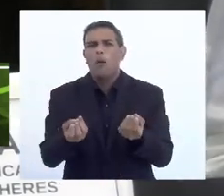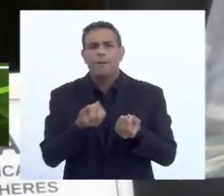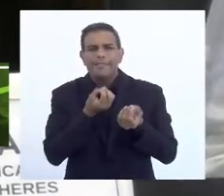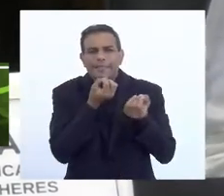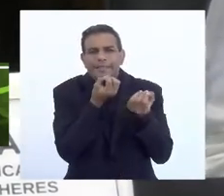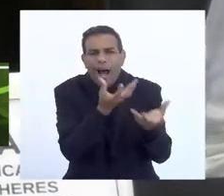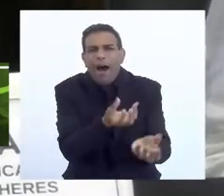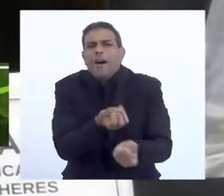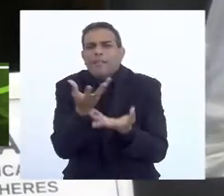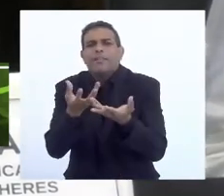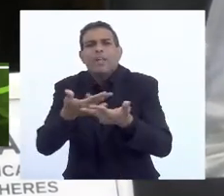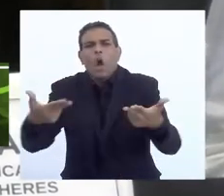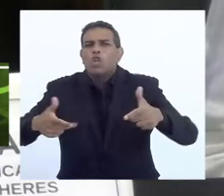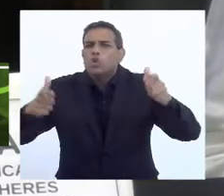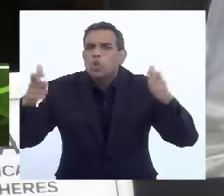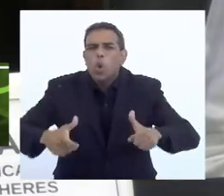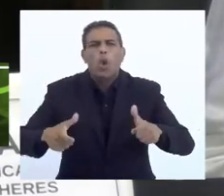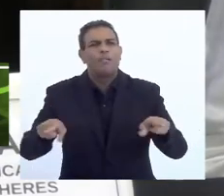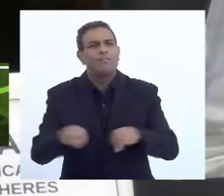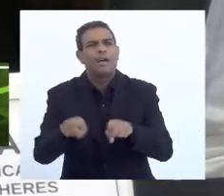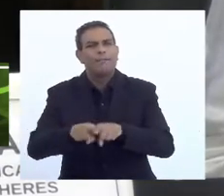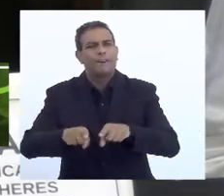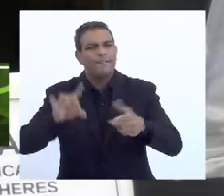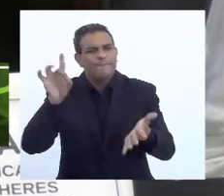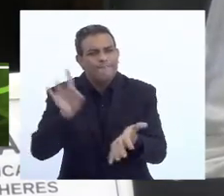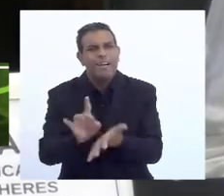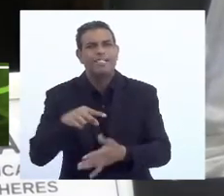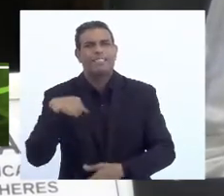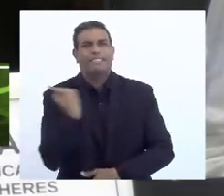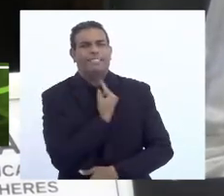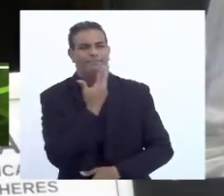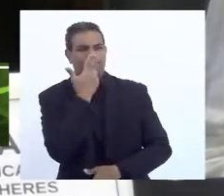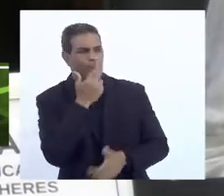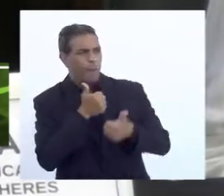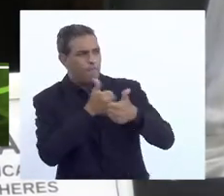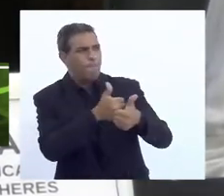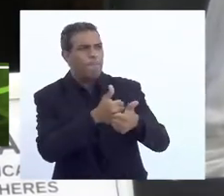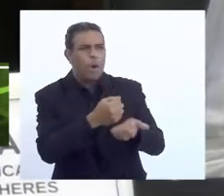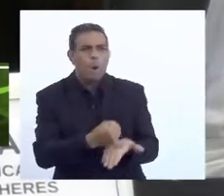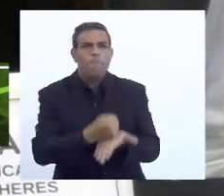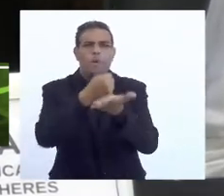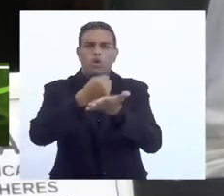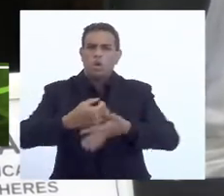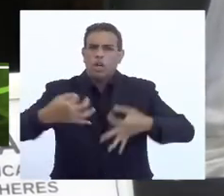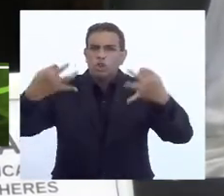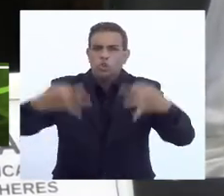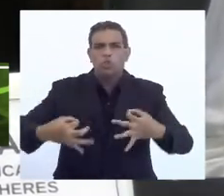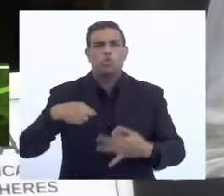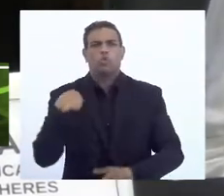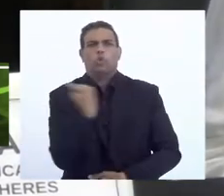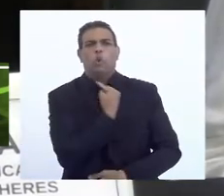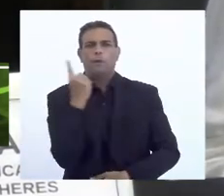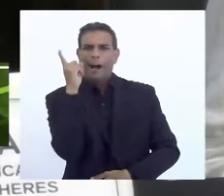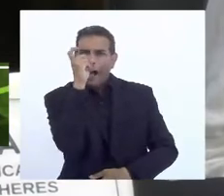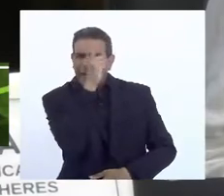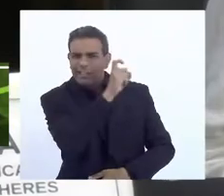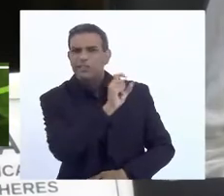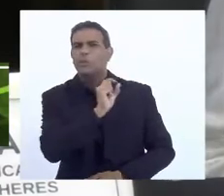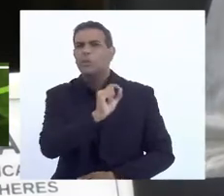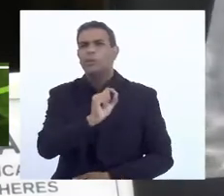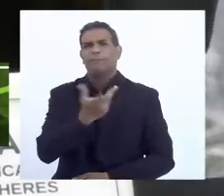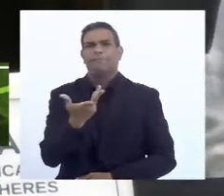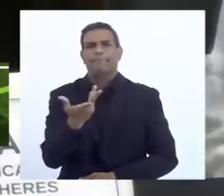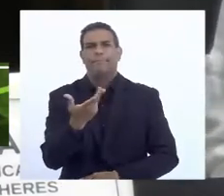denunciar, onde notificar e onde realmente ter um apoio, uma ajuda ali, naquele momento tão difícil